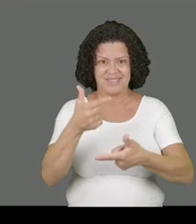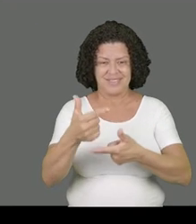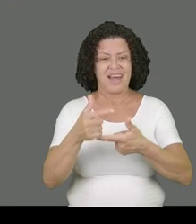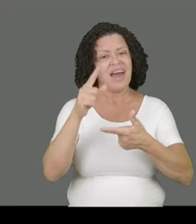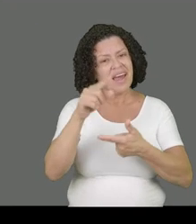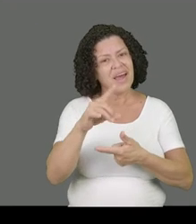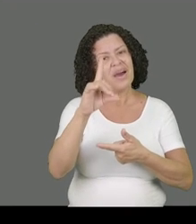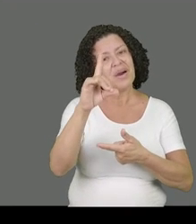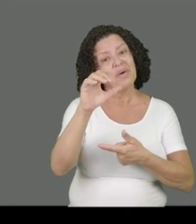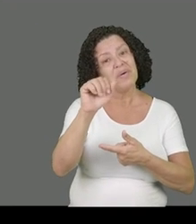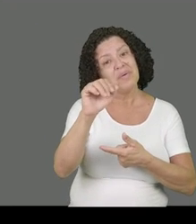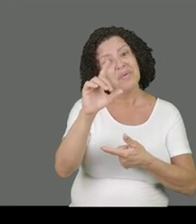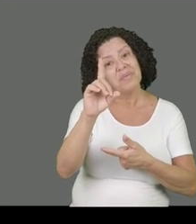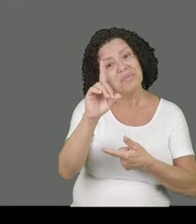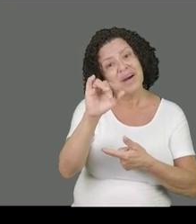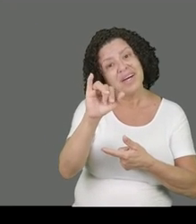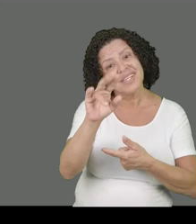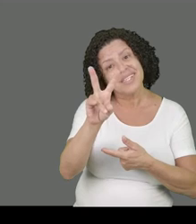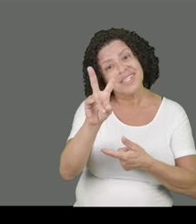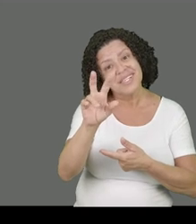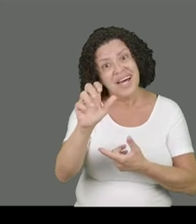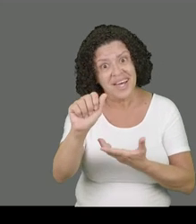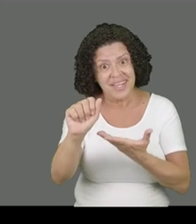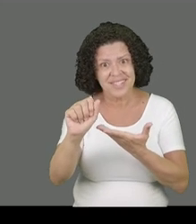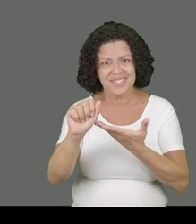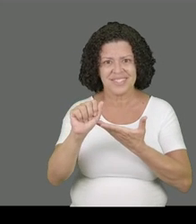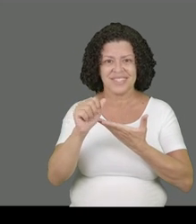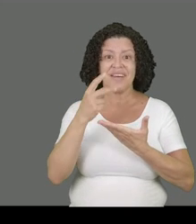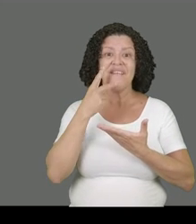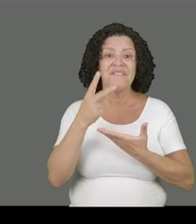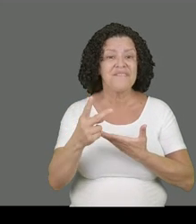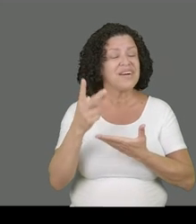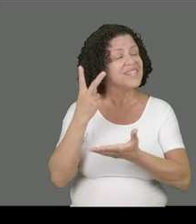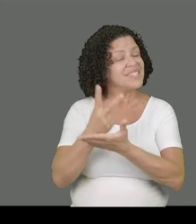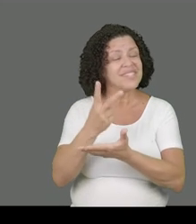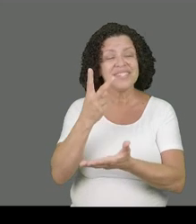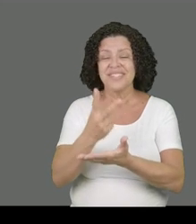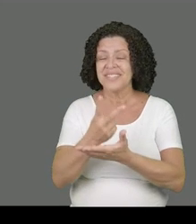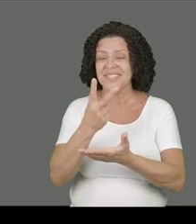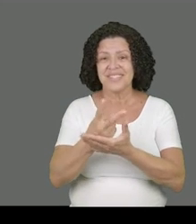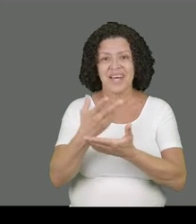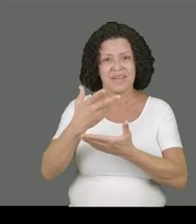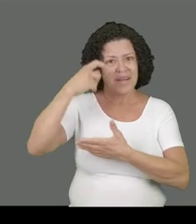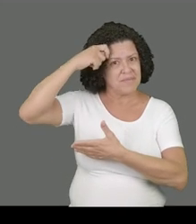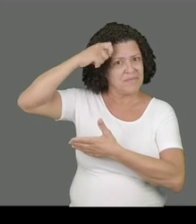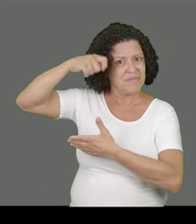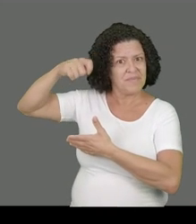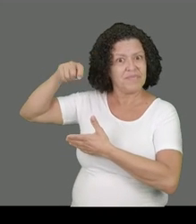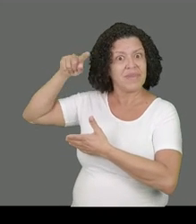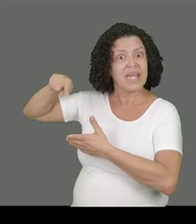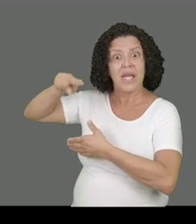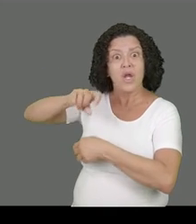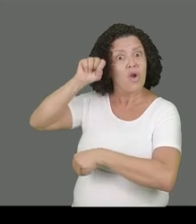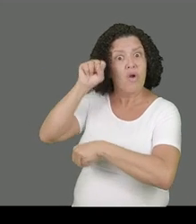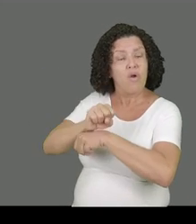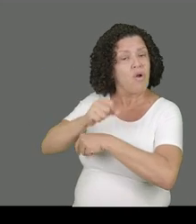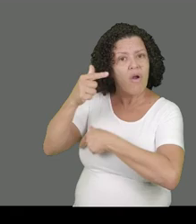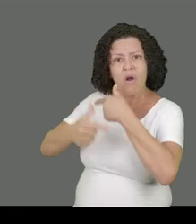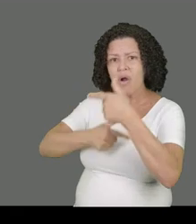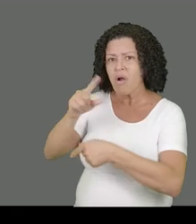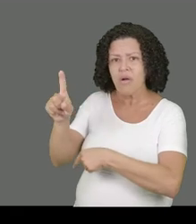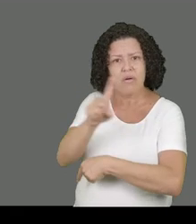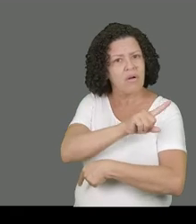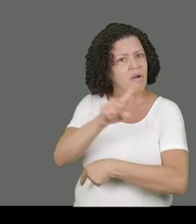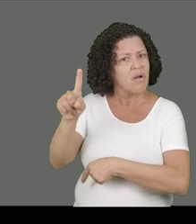O trabalho é uma dádiva. Irmã Zarabatana está dizendo isso textualmente. Eles